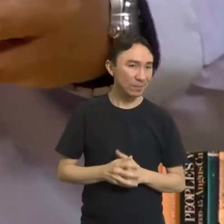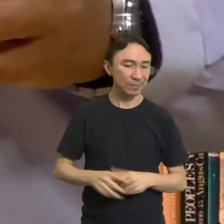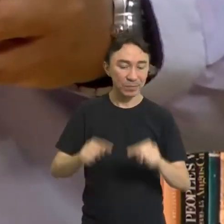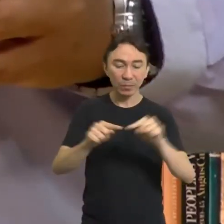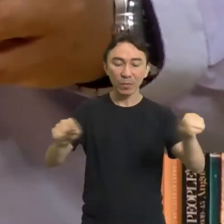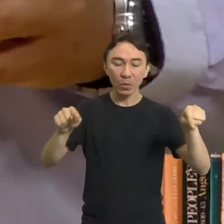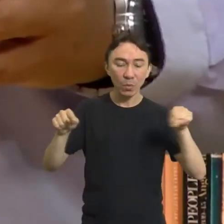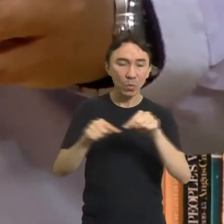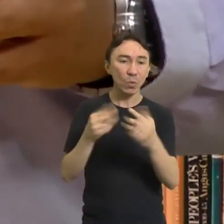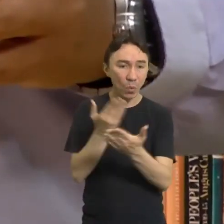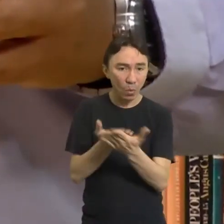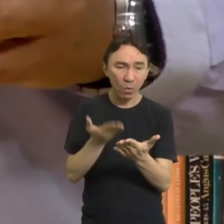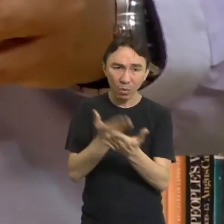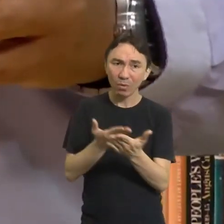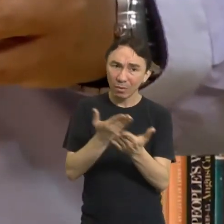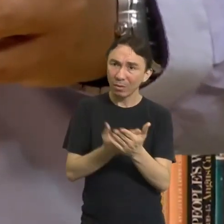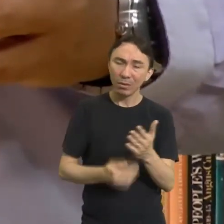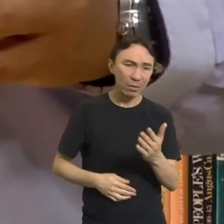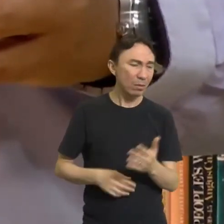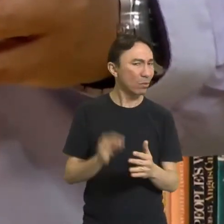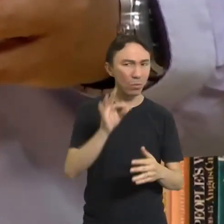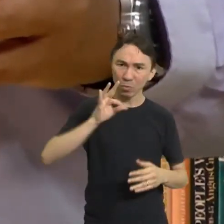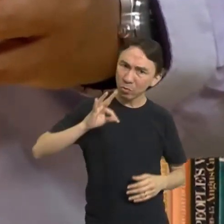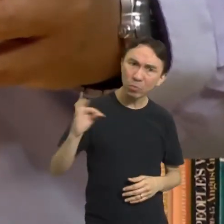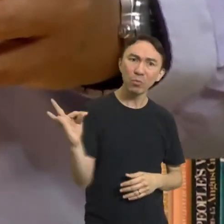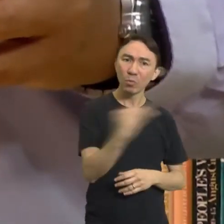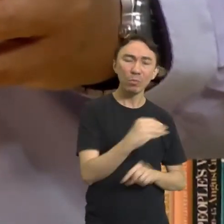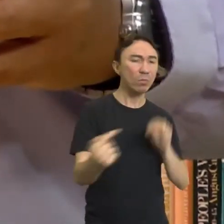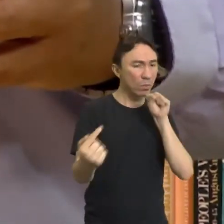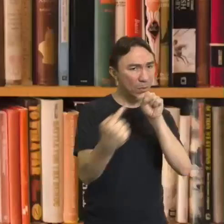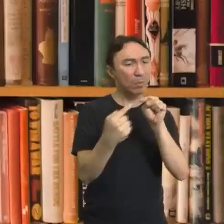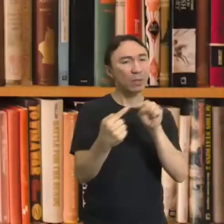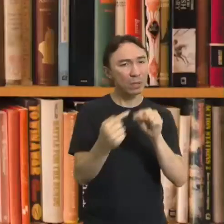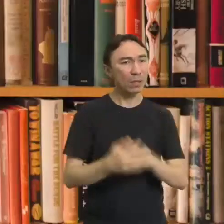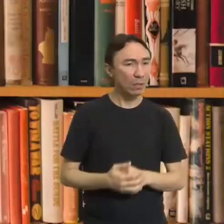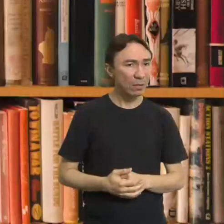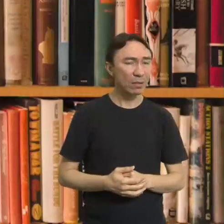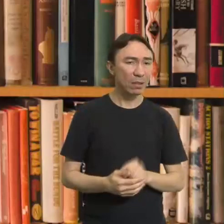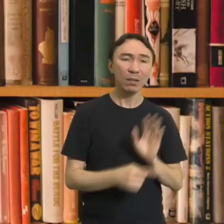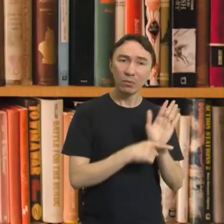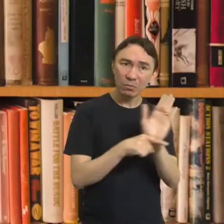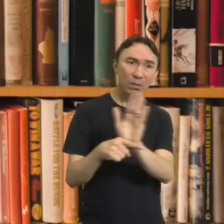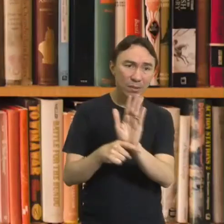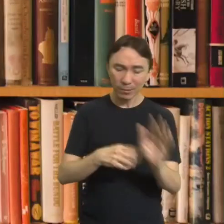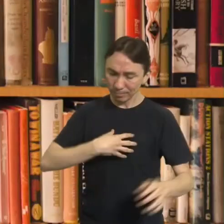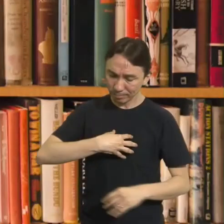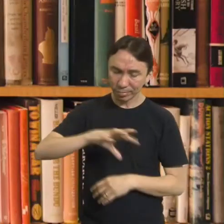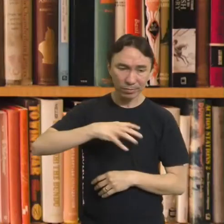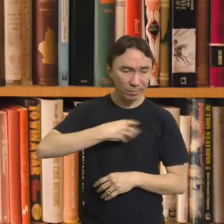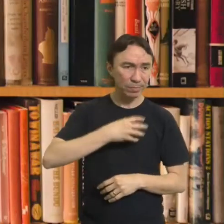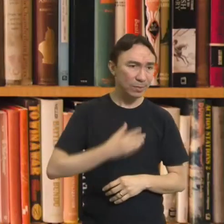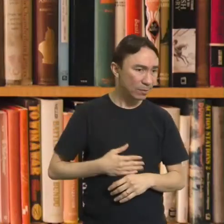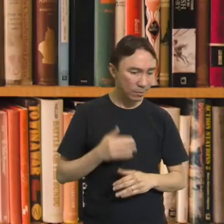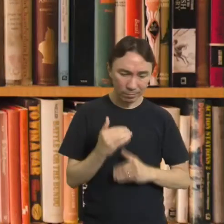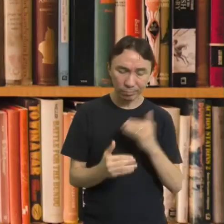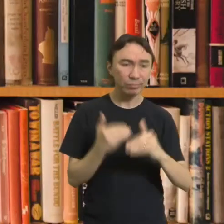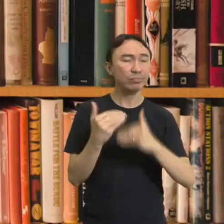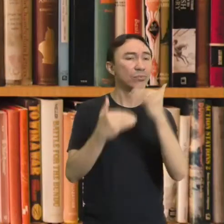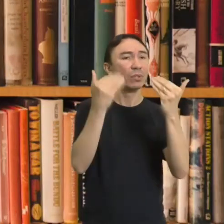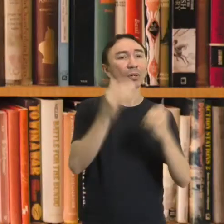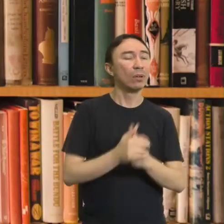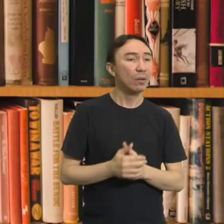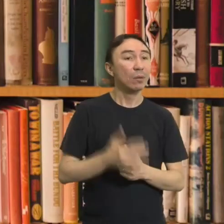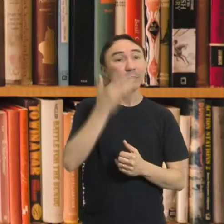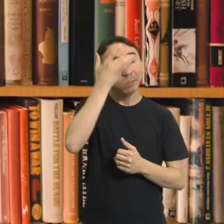para todos os públicos e acerca da construção da identidade, sobretudo, e de como estas pessoas podem,